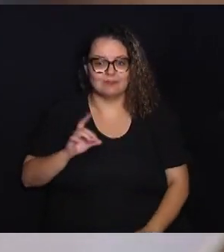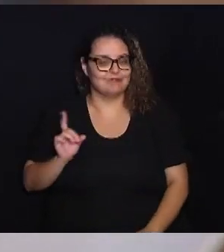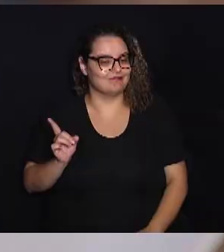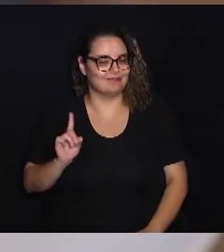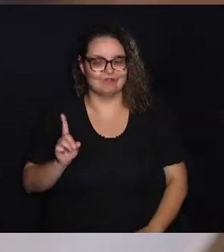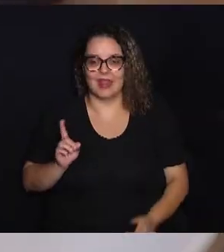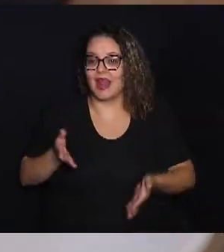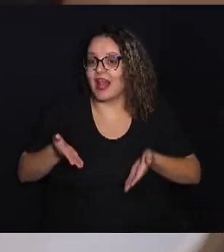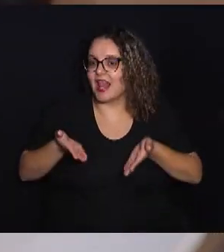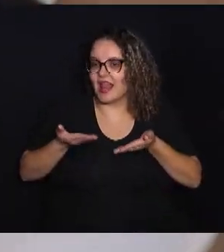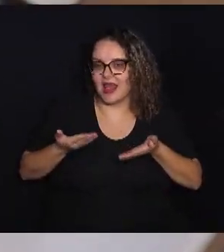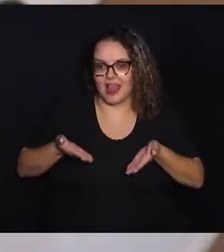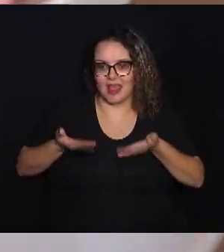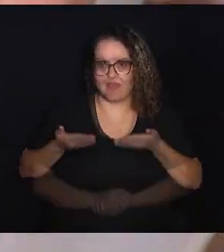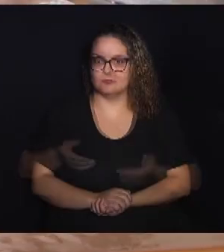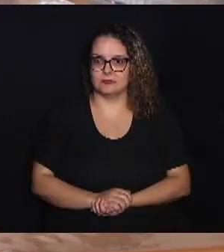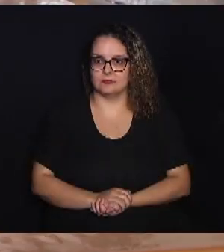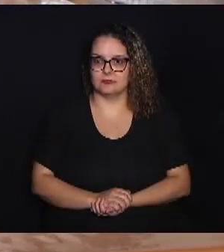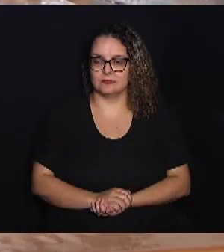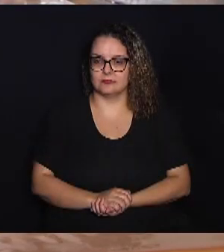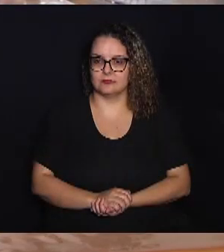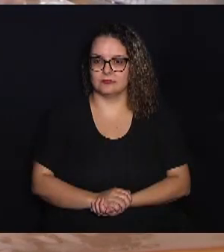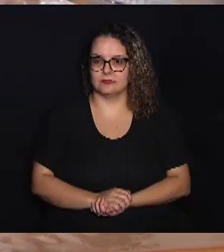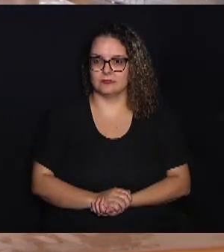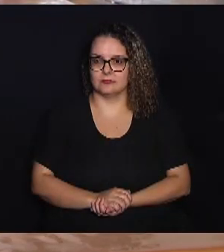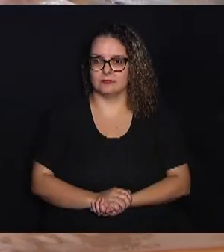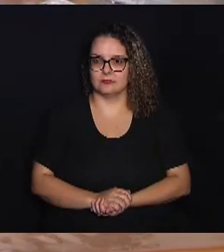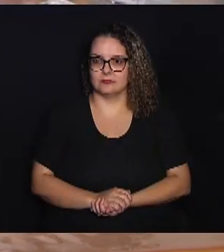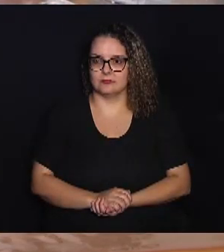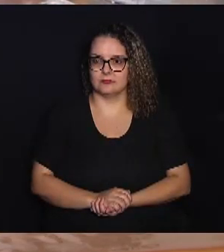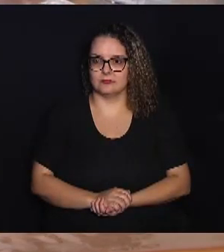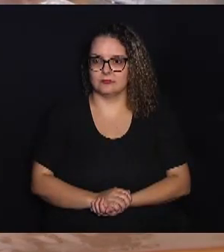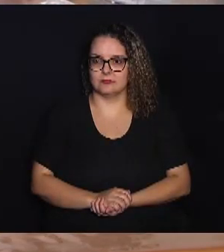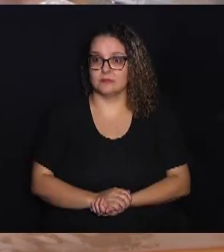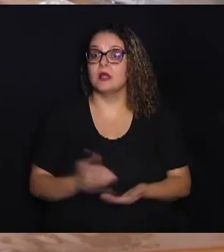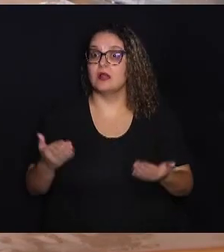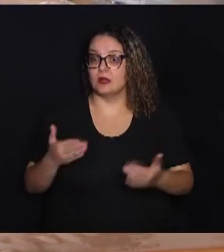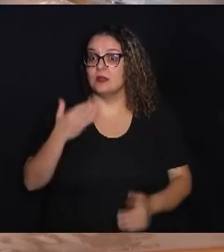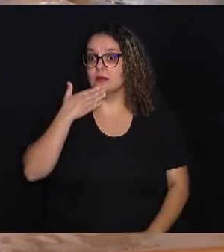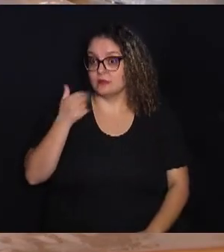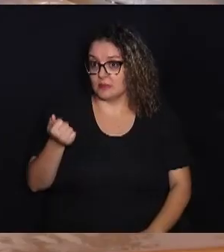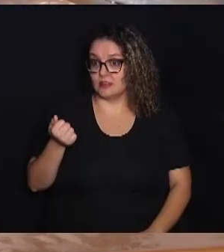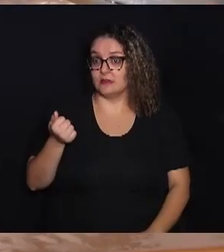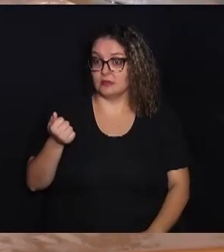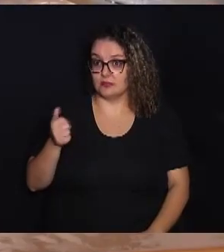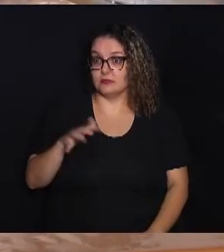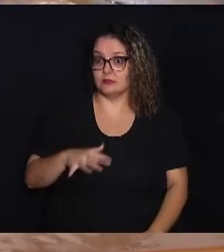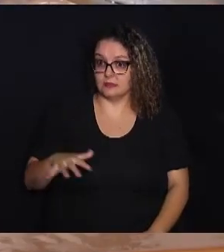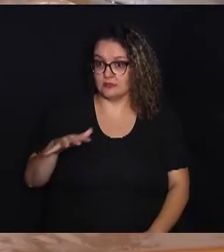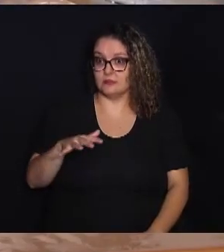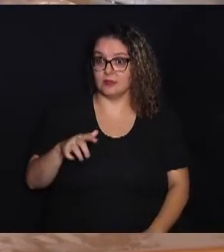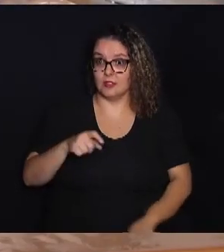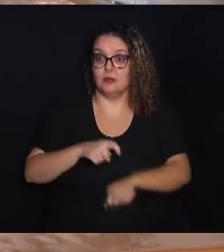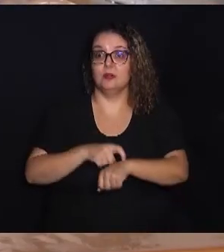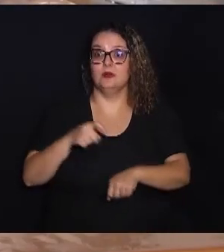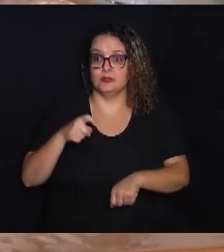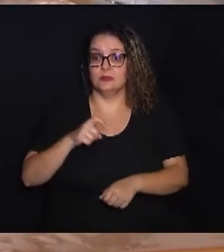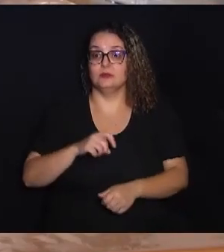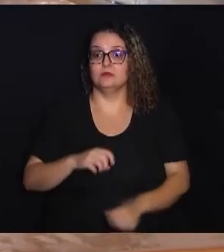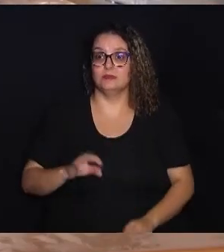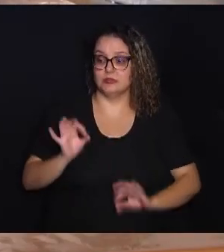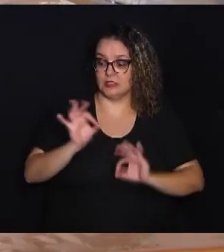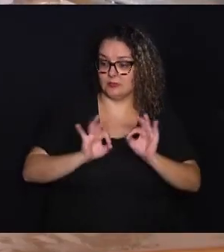durante a cura, o plástico ele solta um óleozinho, então é importante a gente lavar essa peça depois da cura. Na hora que